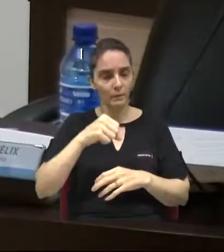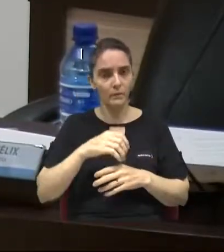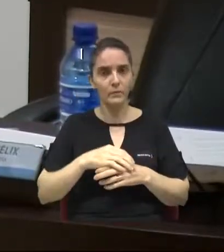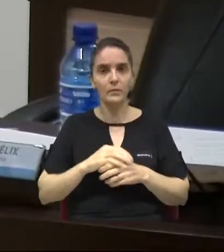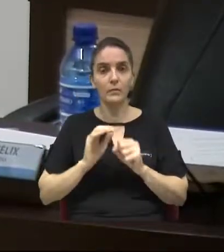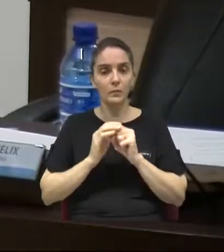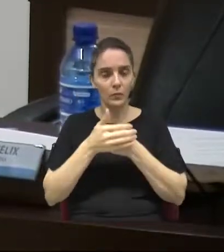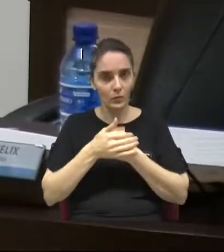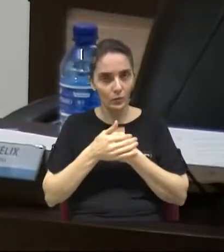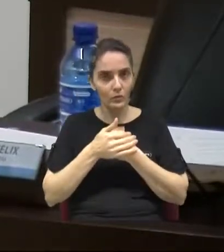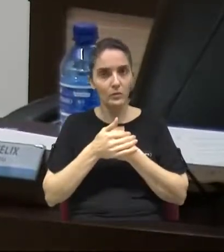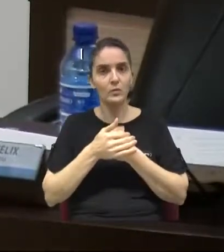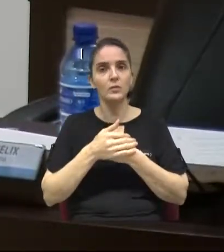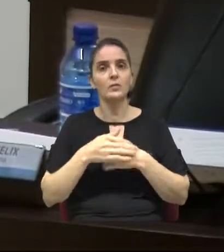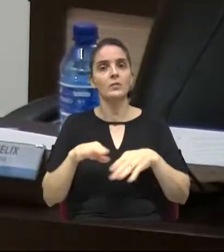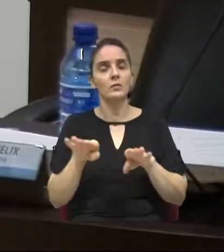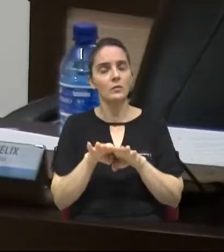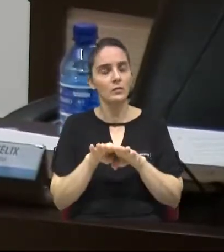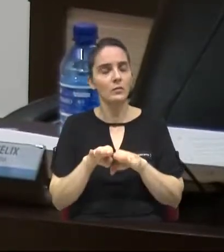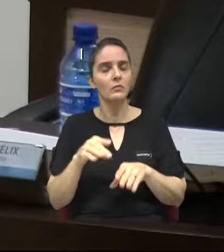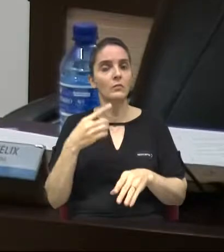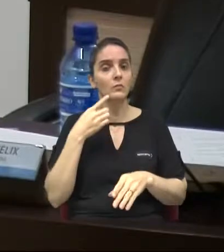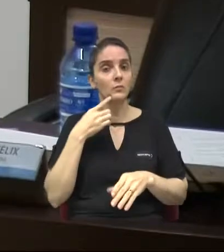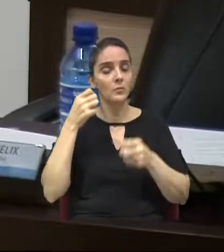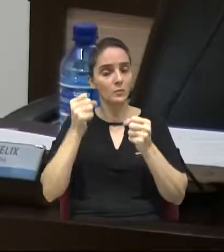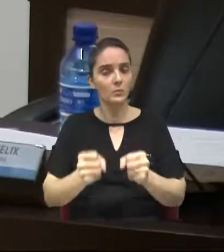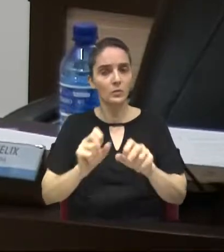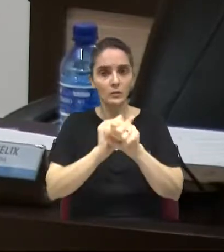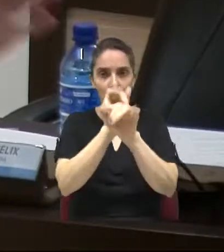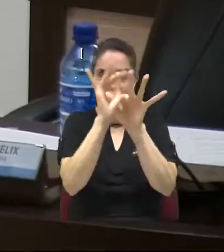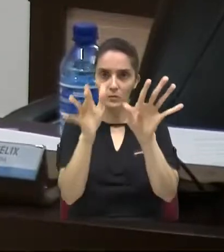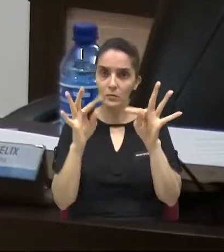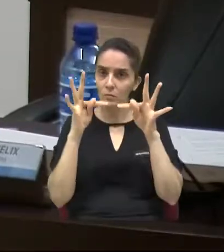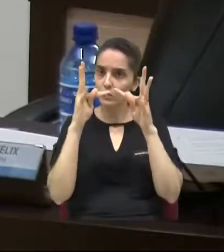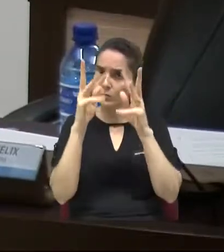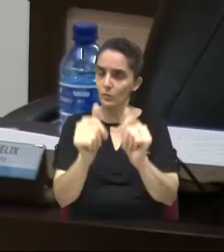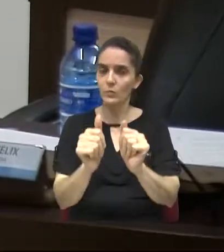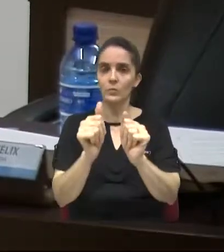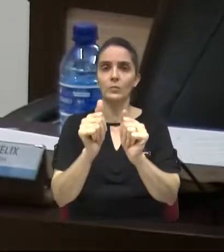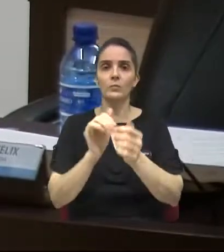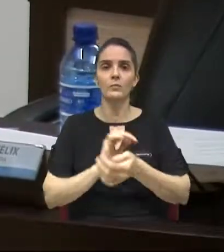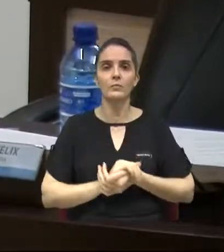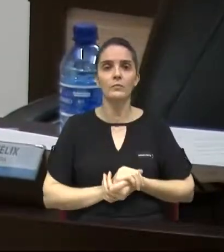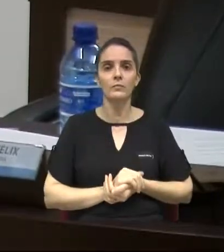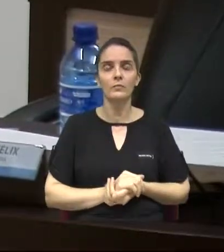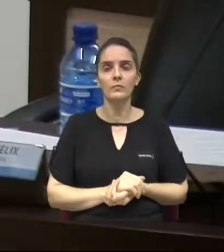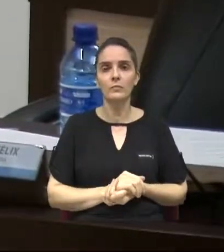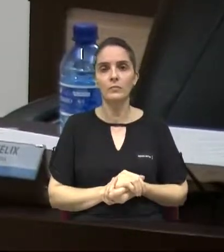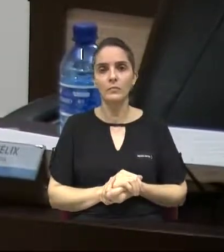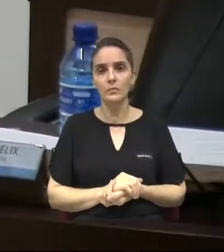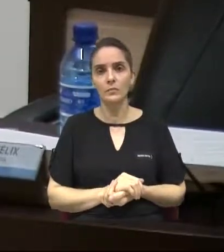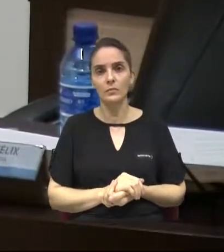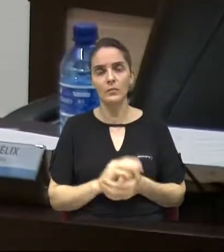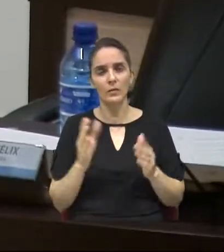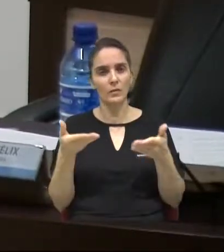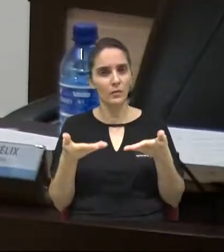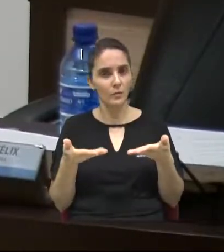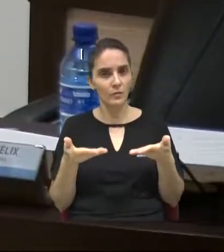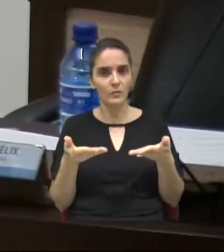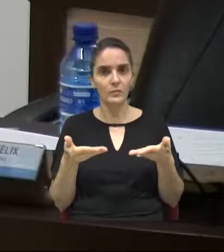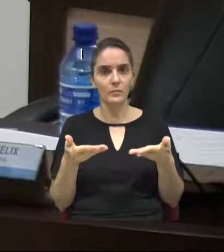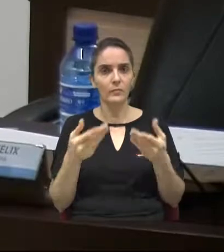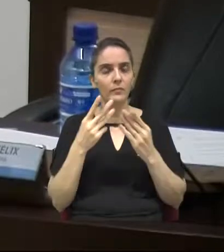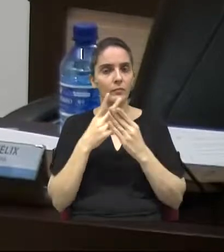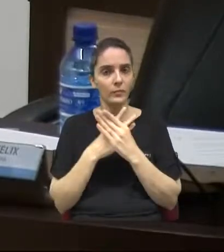defesa e o contraditório para que o vereador possa esclarecer todas as lacunas, todos os pontos. Agora, que a